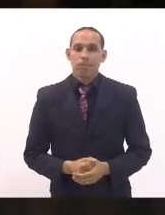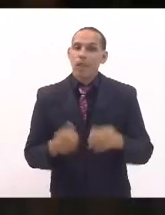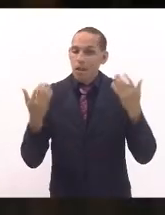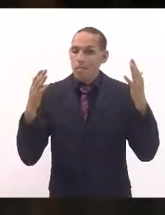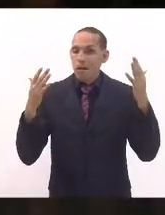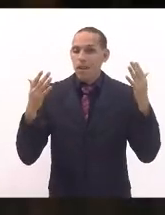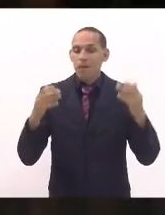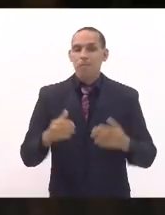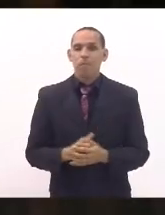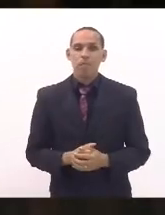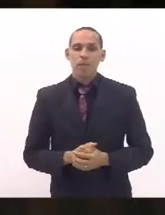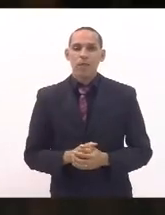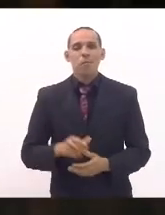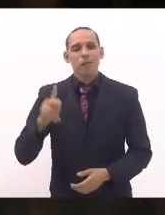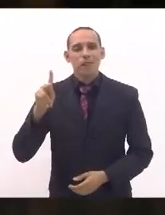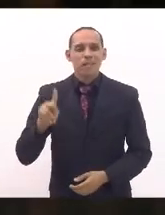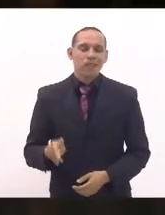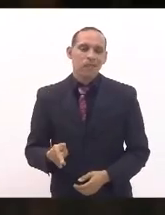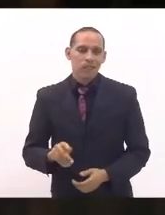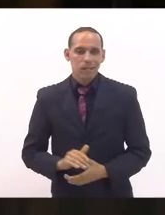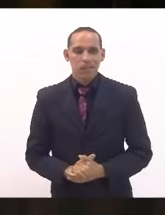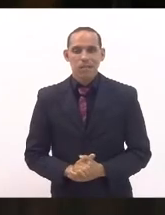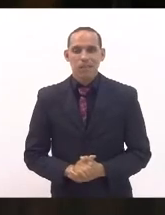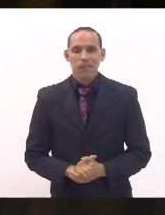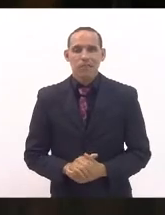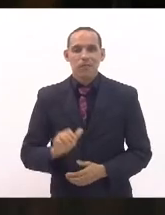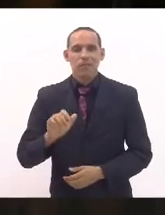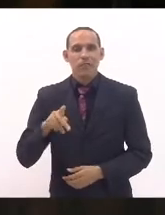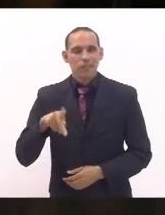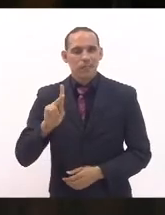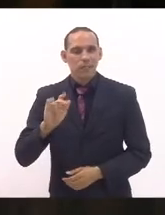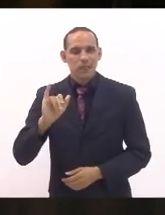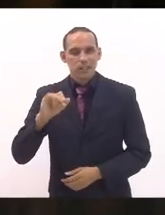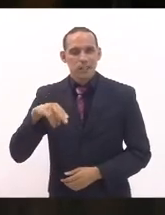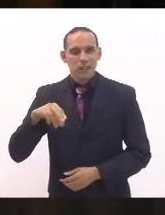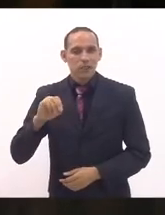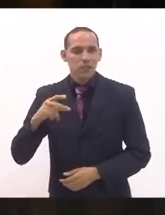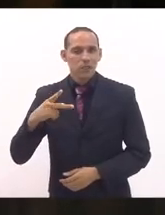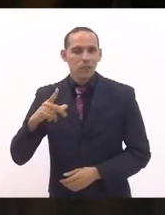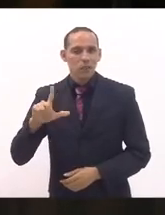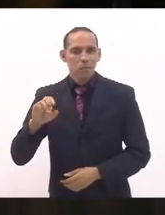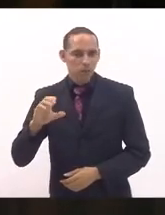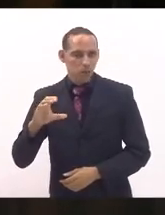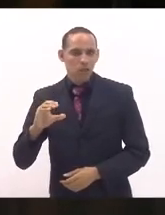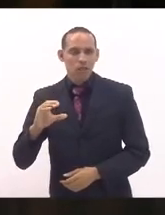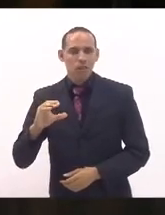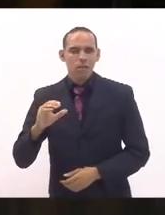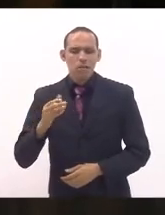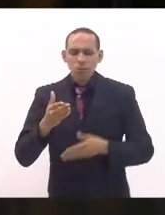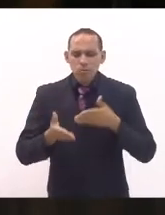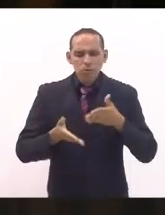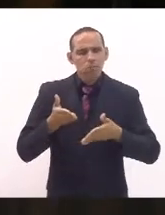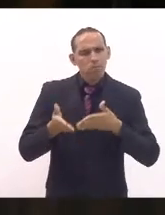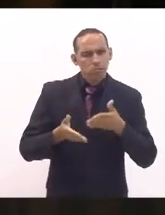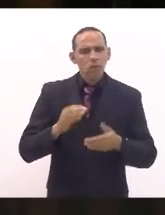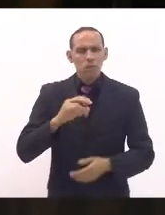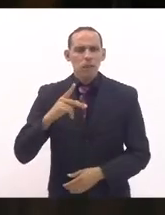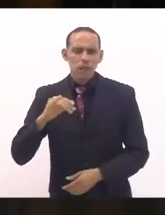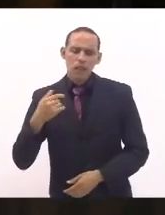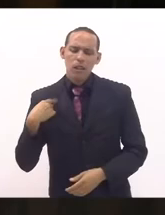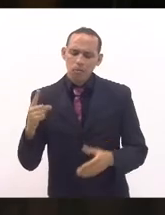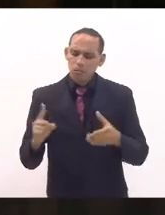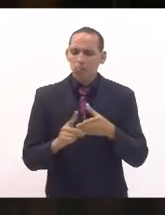Parabenizar aí ao presidente Alexandre Knoppock pela condução da CPI, que eu também fiz parte,